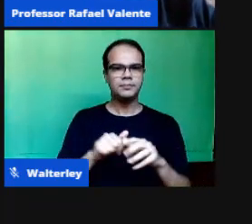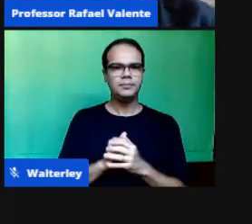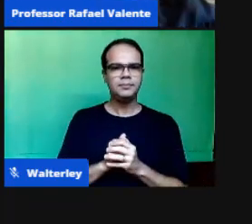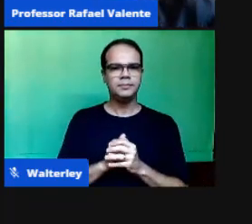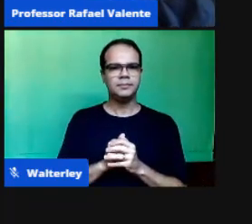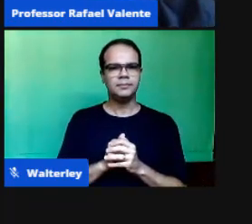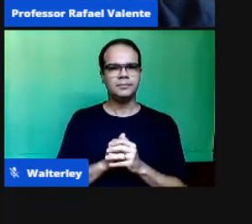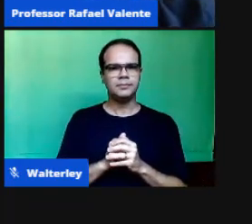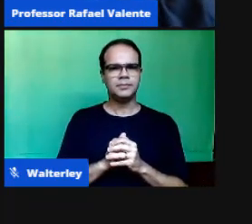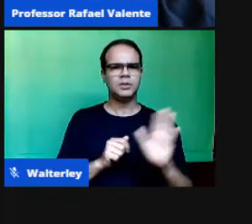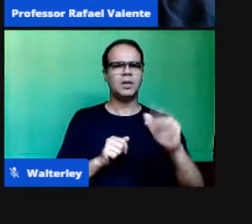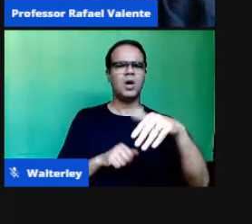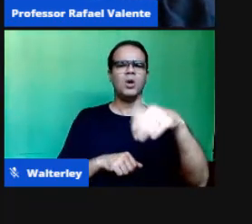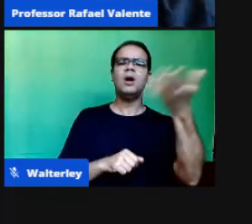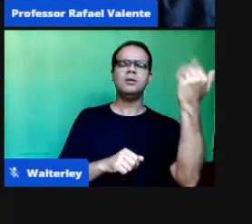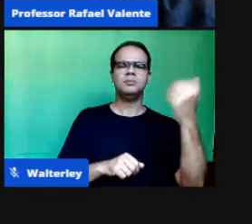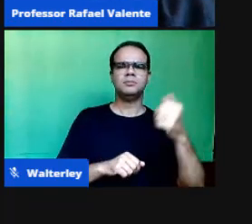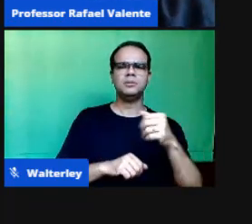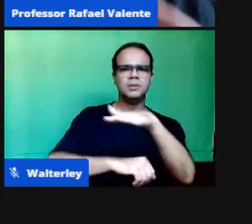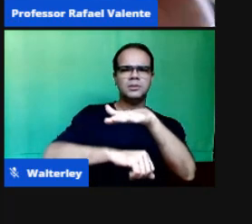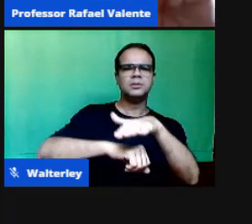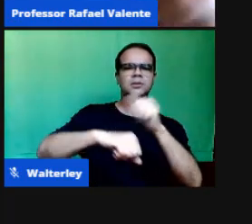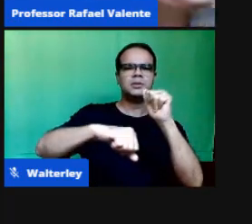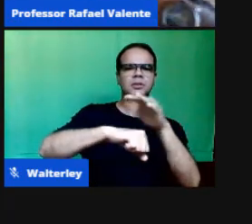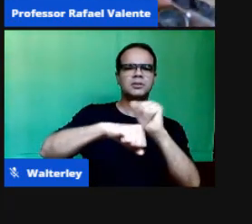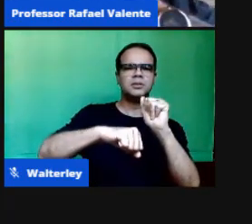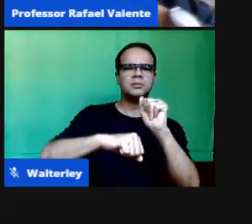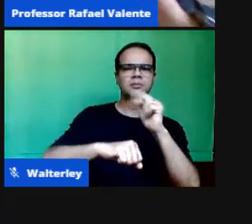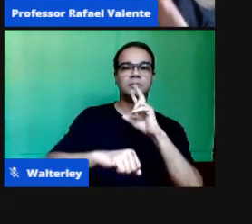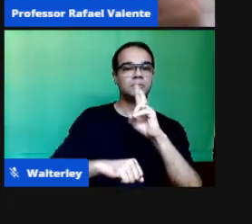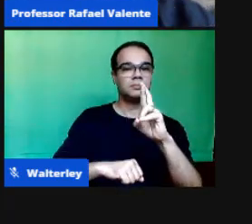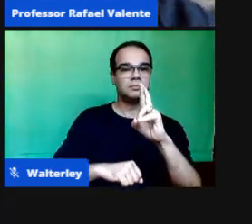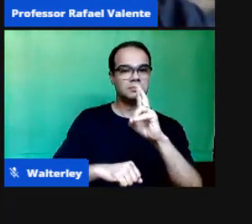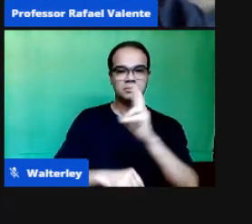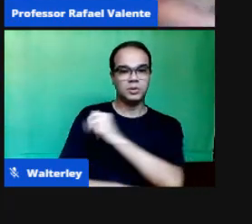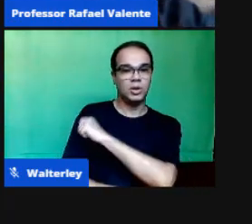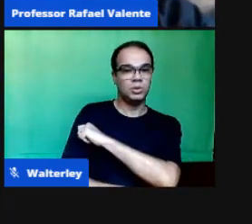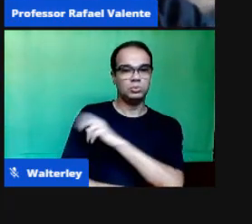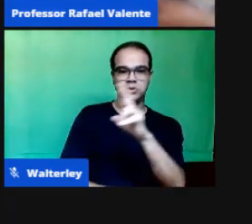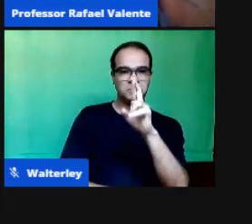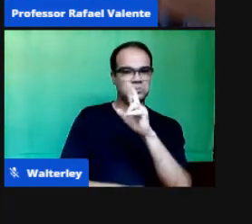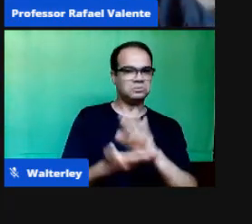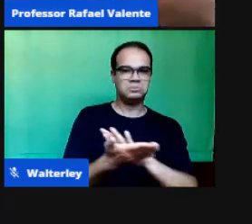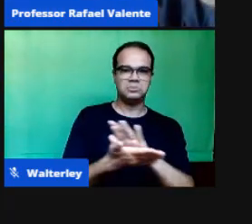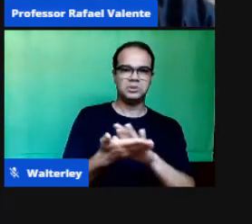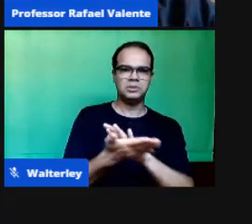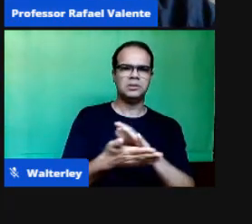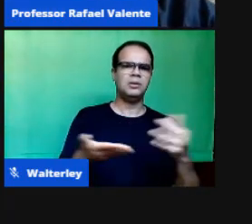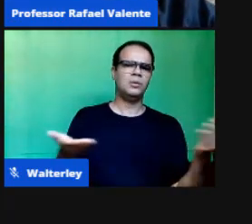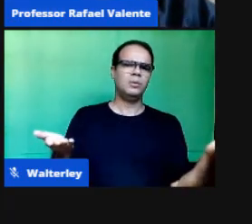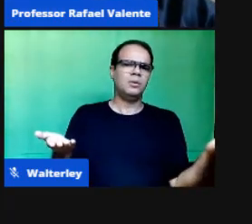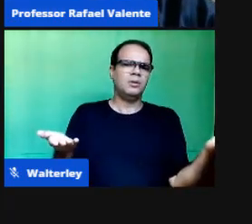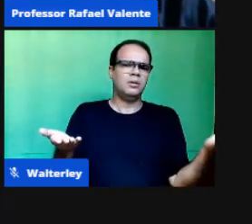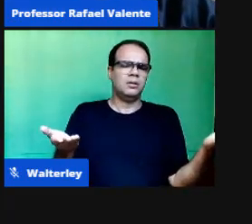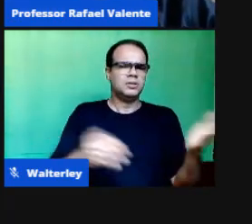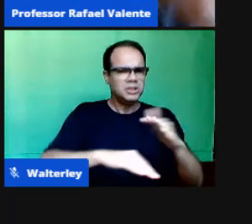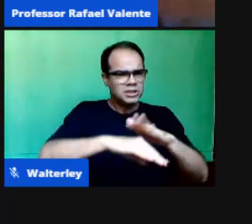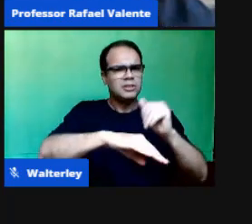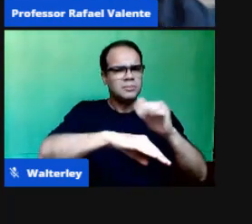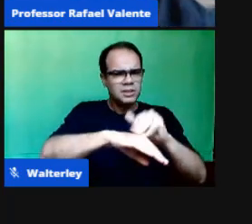e ela chamou o aluno, e aí ele não respondeu. E ela falou, mas, né, eu estou te chamando, por que você